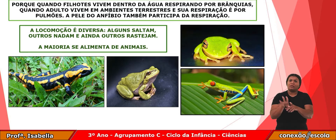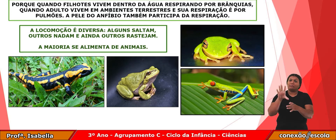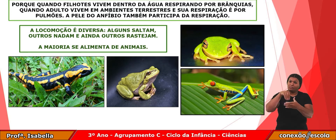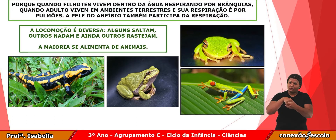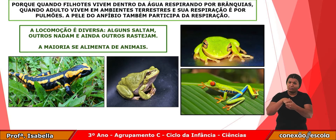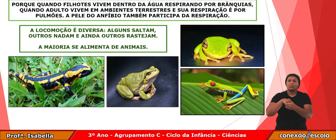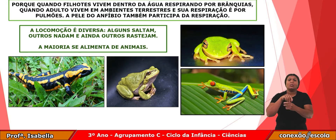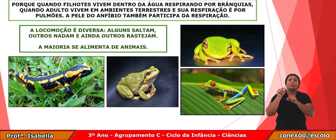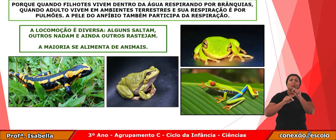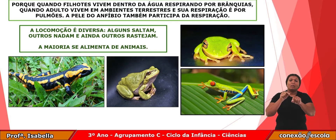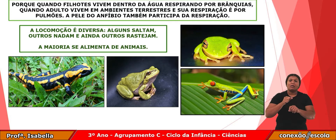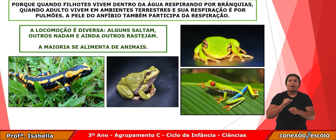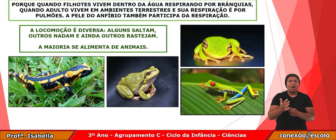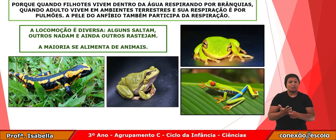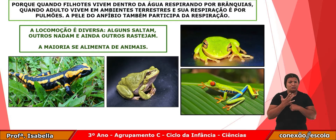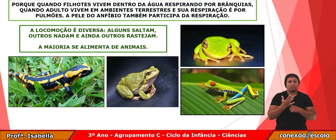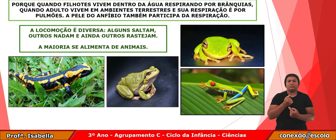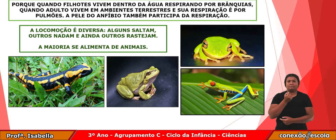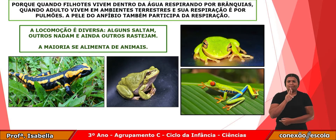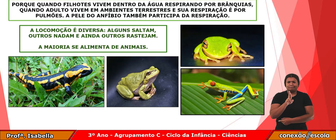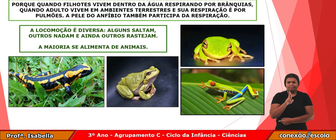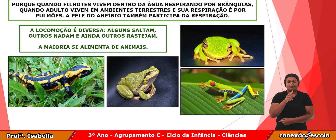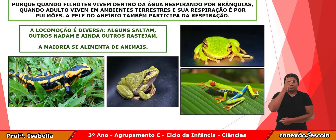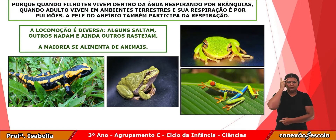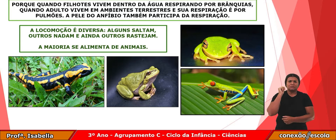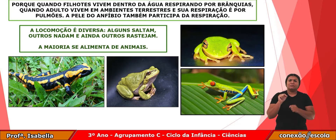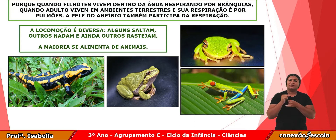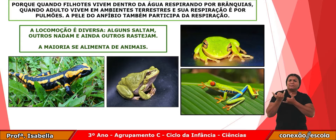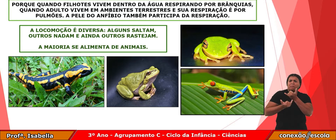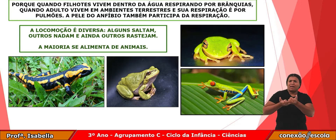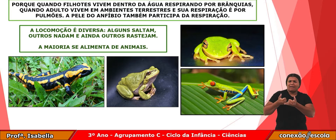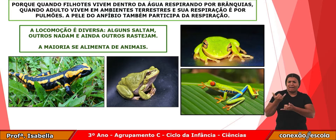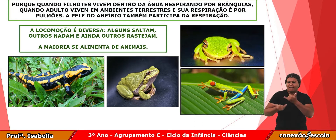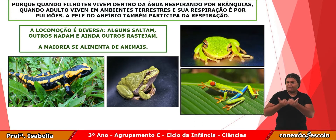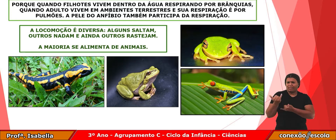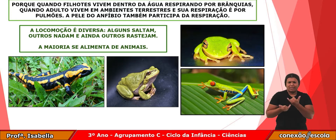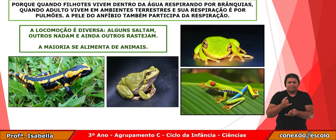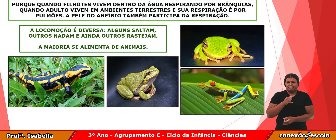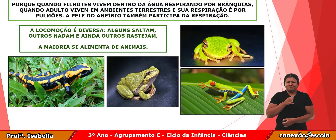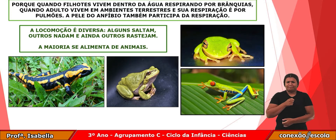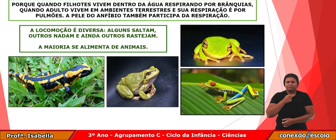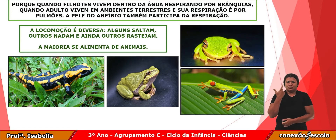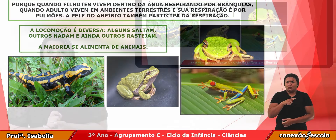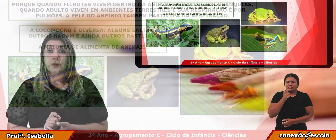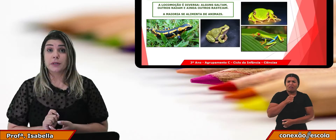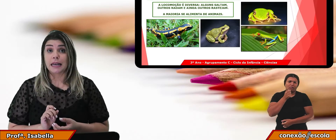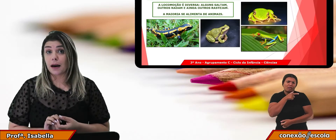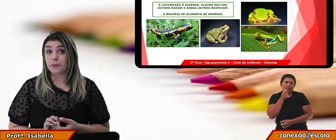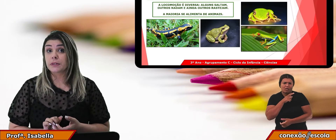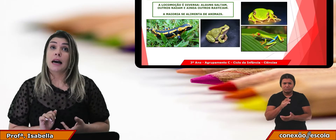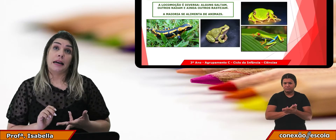da respiração. Tem pessoas que fazem uma brincadeira muito sem graça, porque